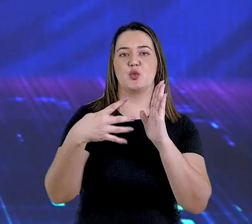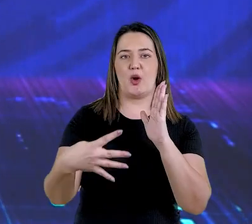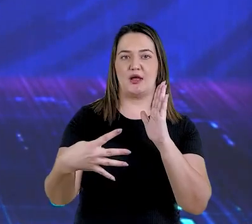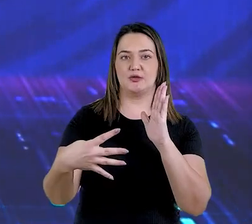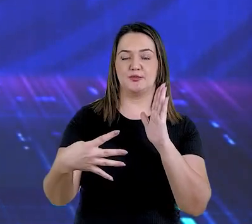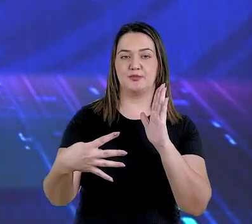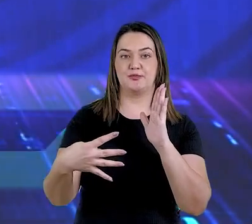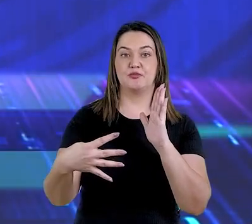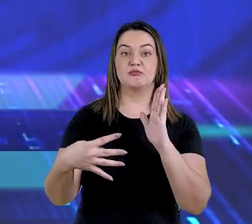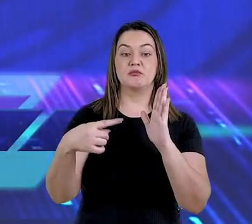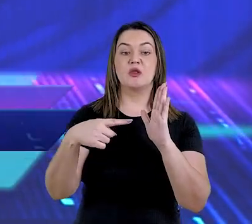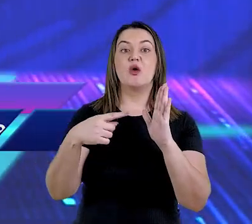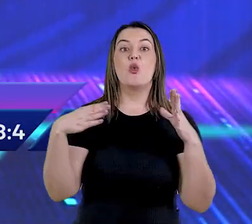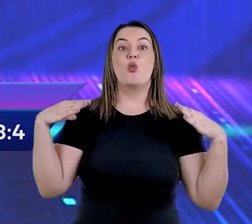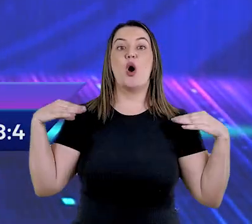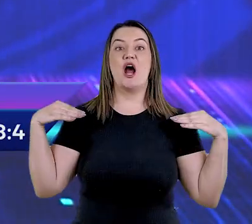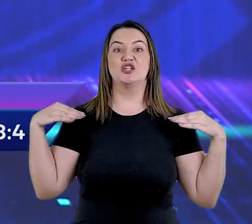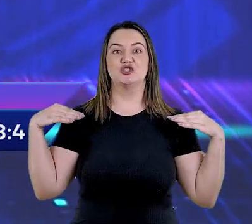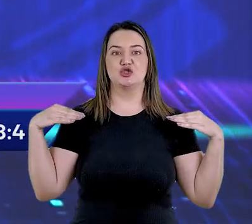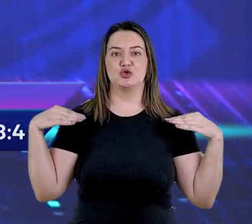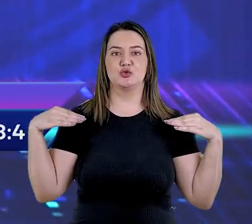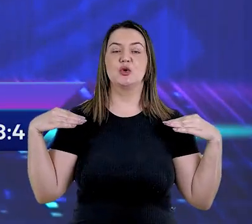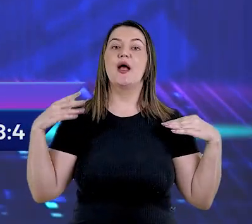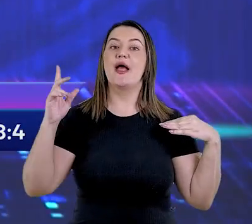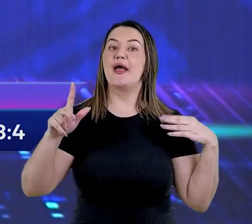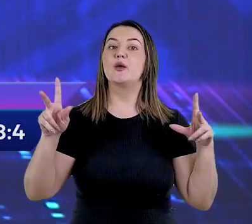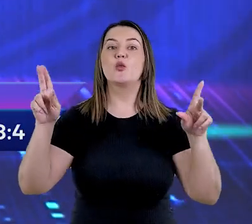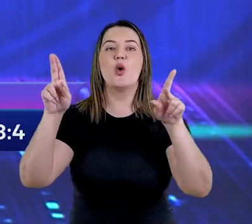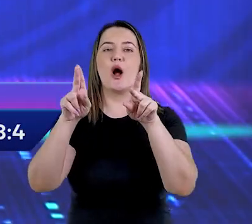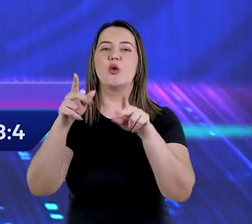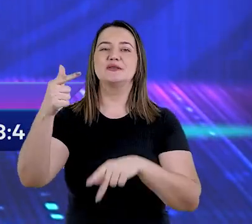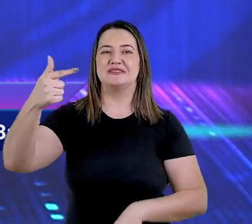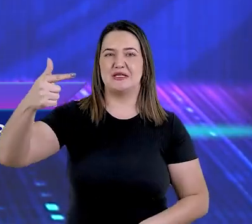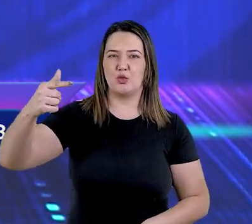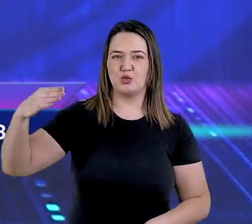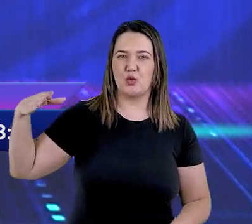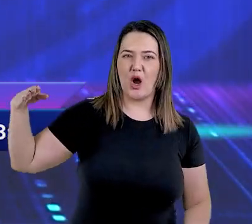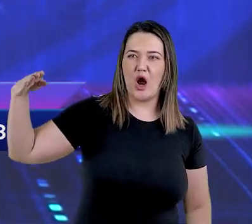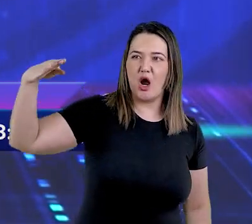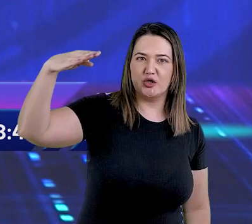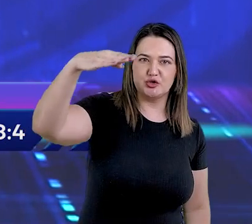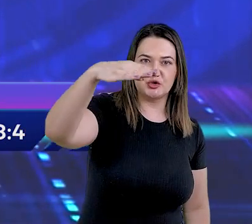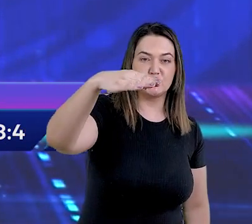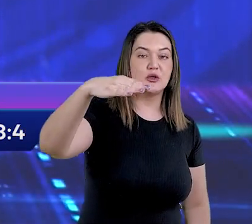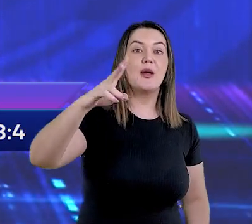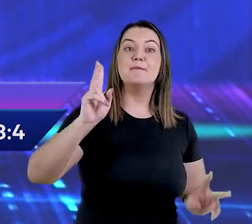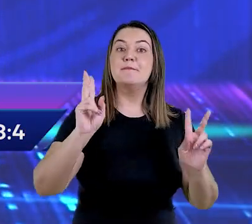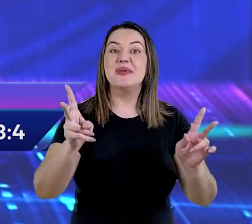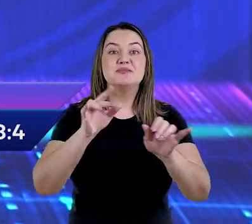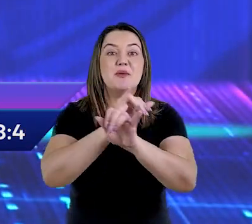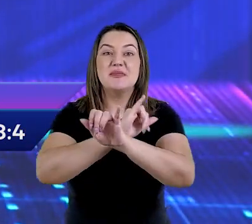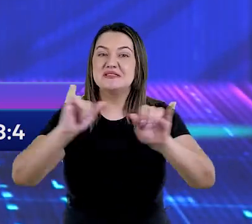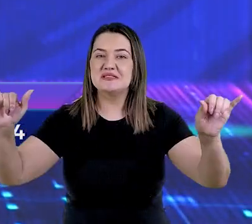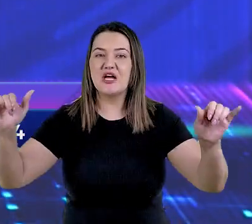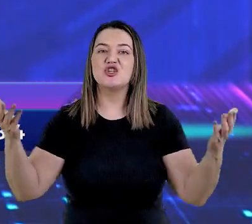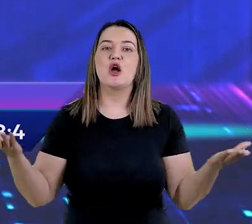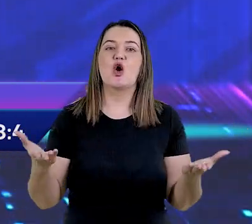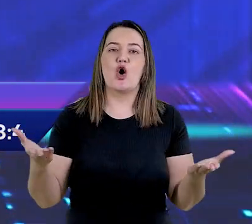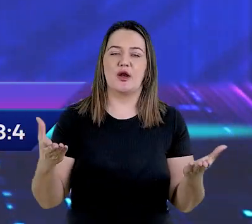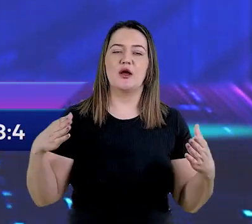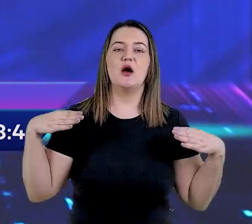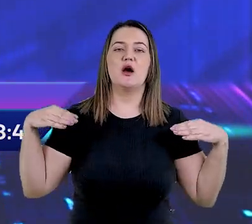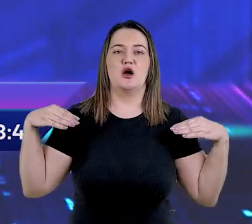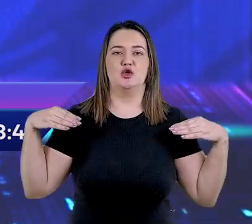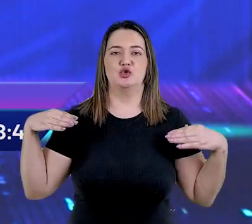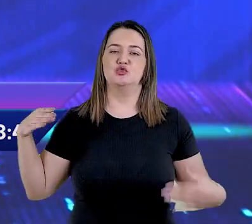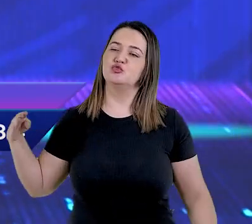aqui de Apocalipse 18, ele se soma ao segundo anjo de Apocalipse capítulo 14. A mensagem é a mesma, uma mensagem de reforço. Olha o que